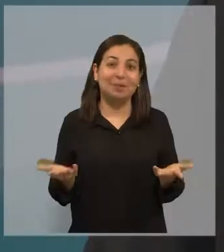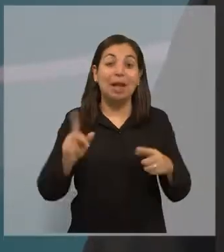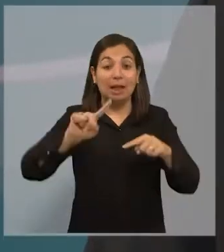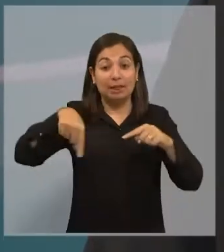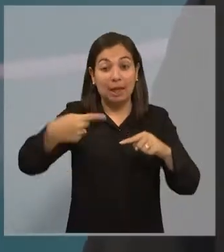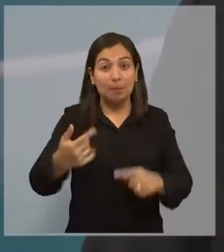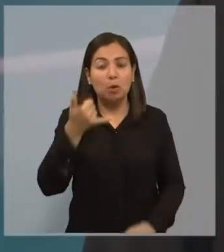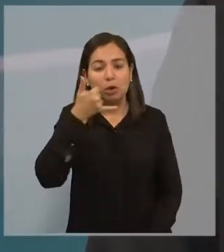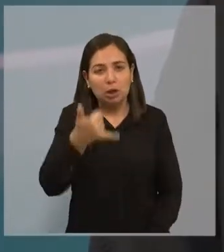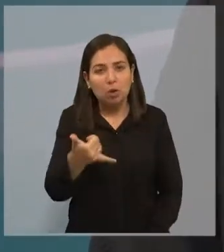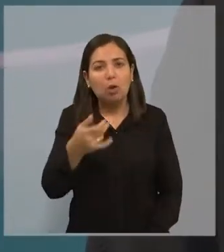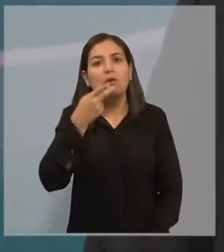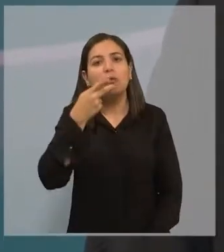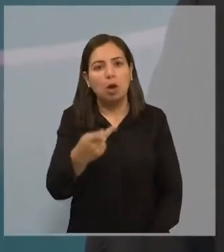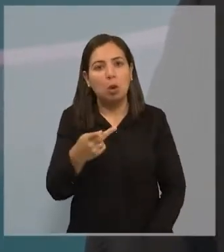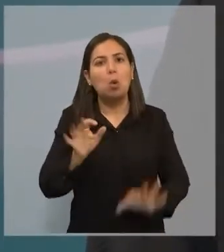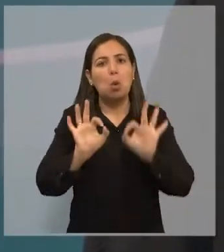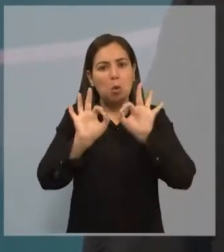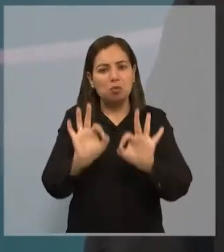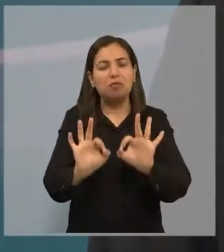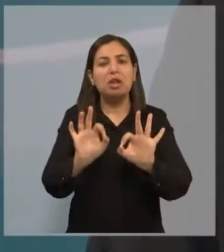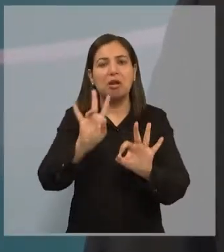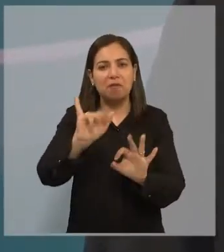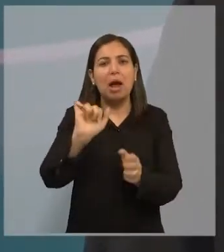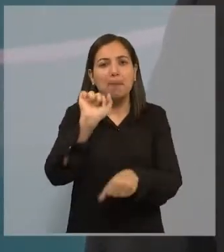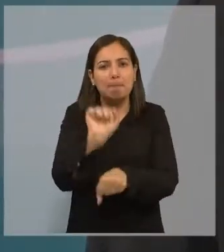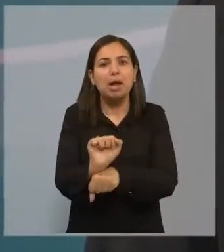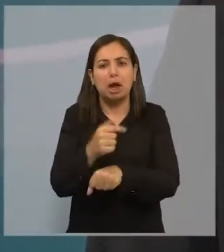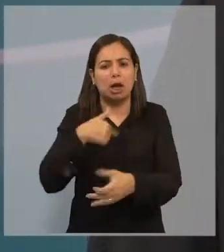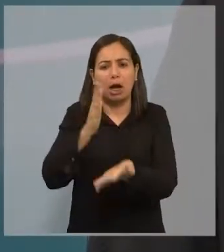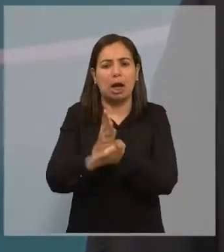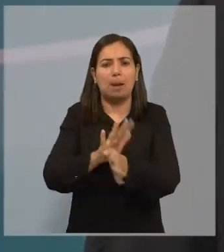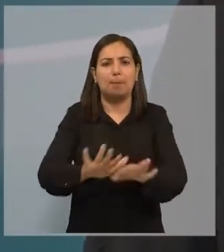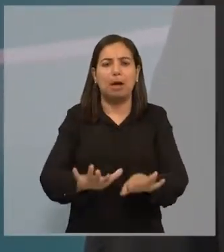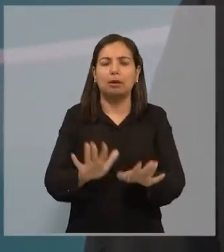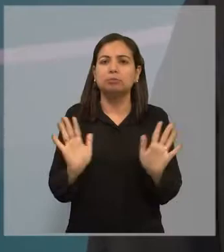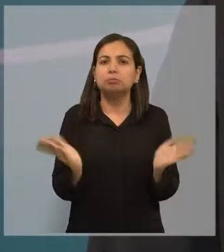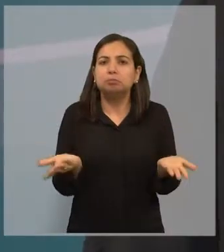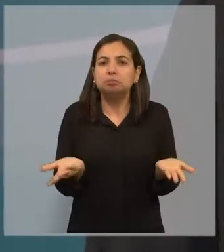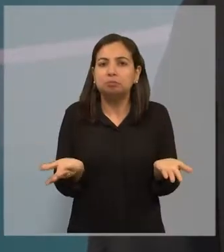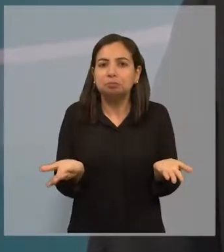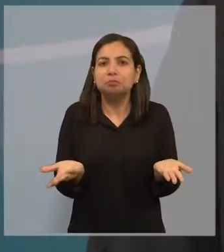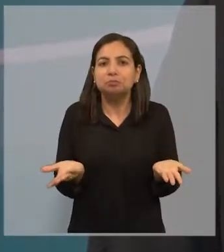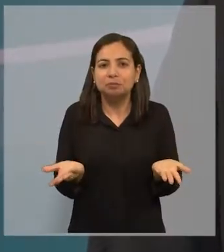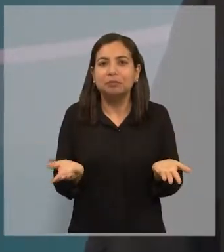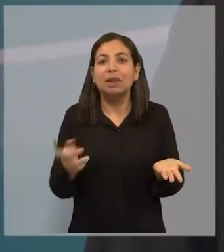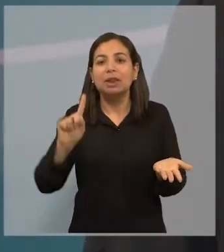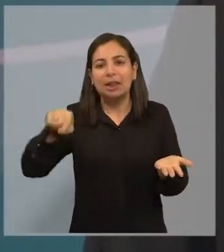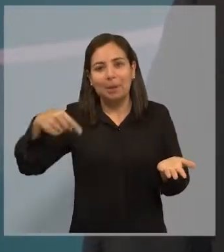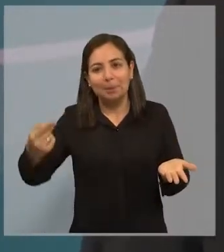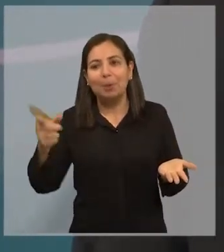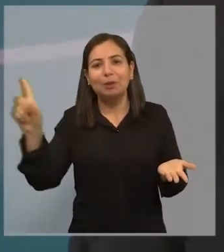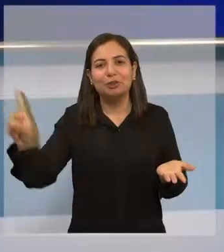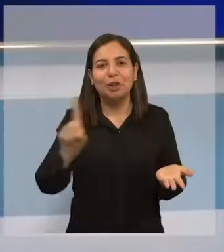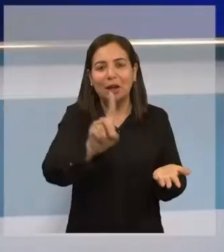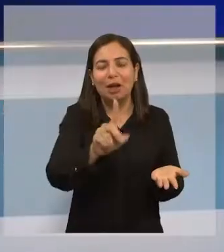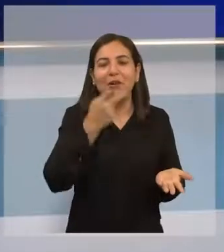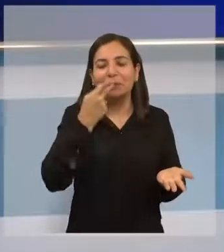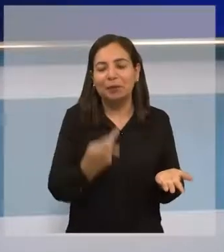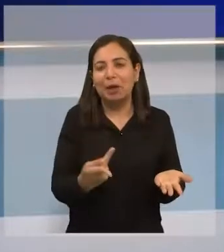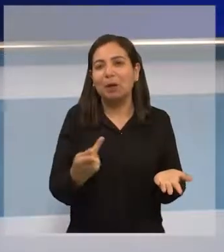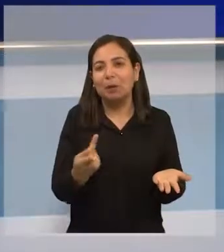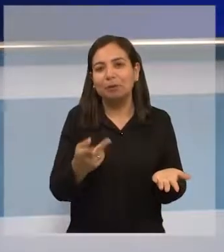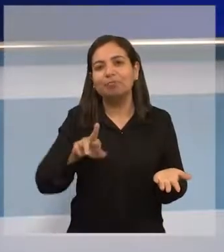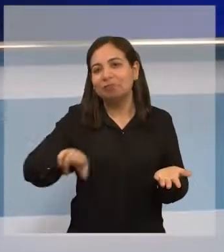depois da ligação, segundo consta, ele ficou confirmando, vai parar. Eu mandei acabar com isso. Depois a Hausmann veio lá e disse isso me fez